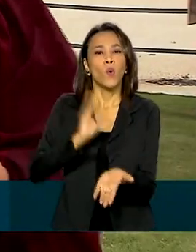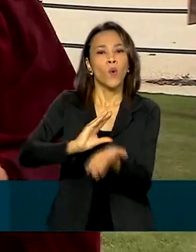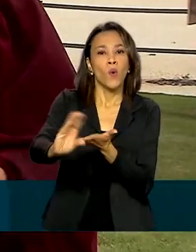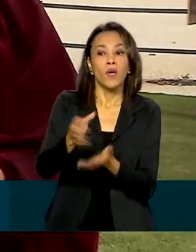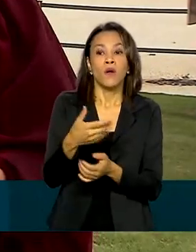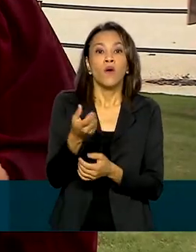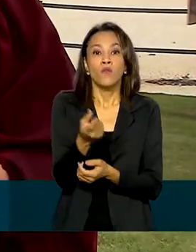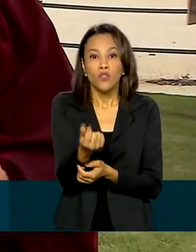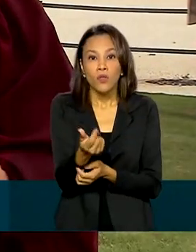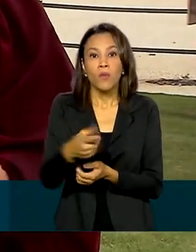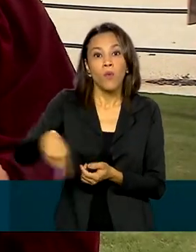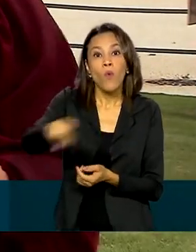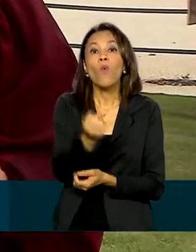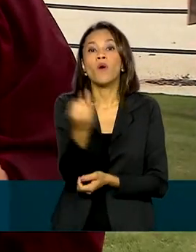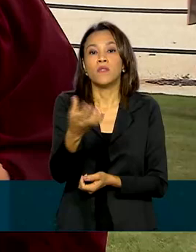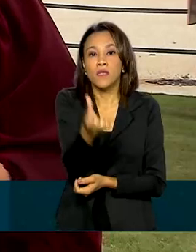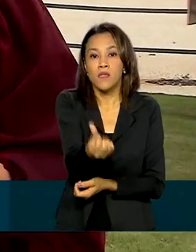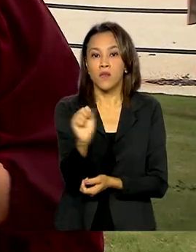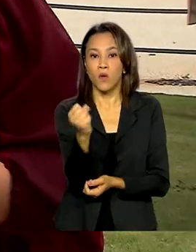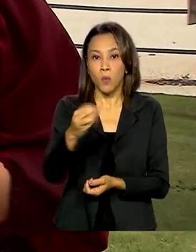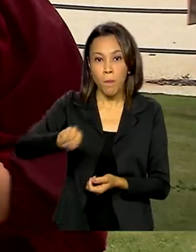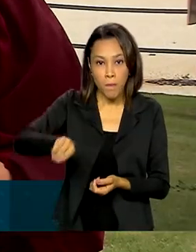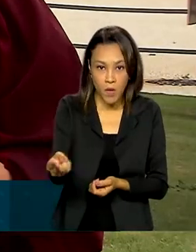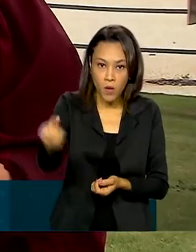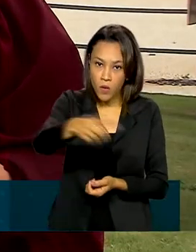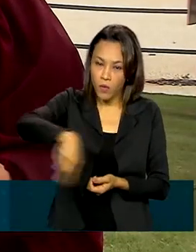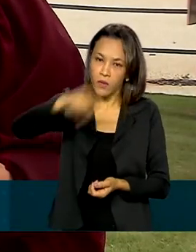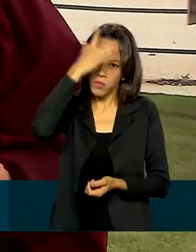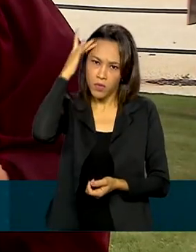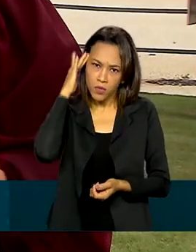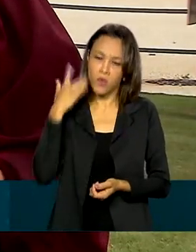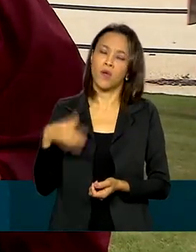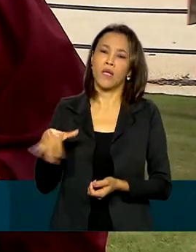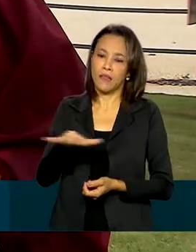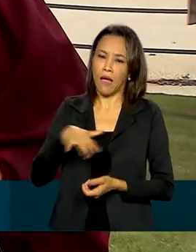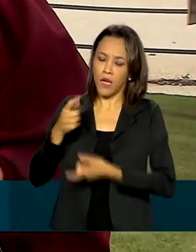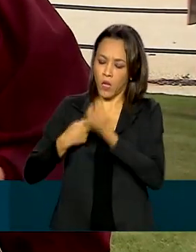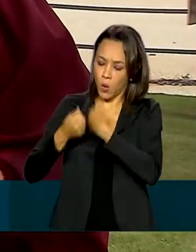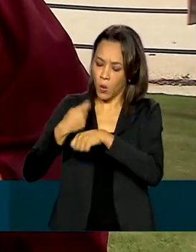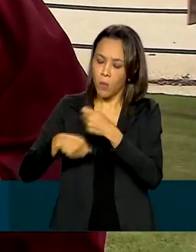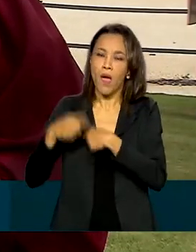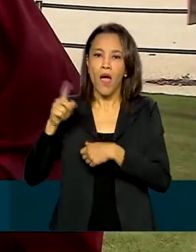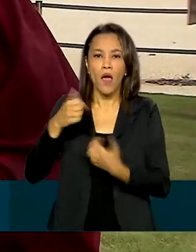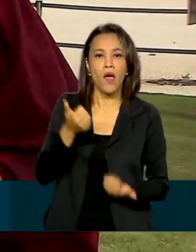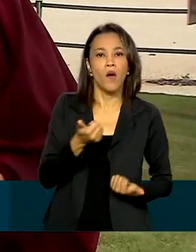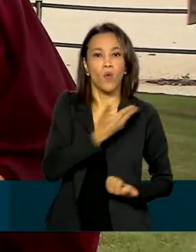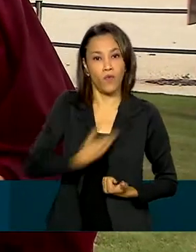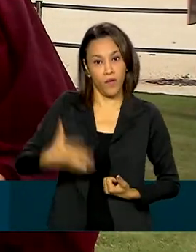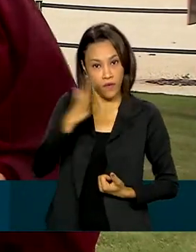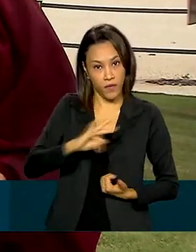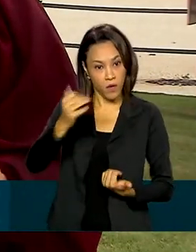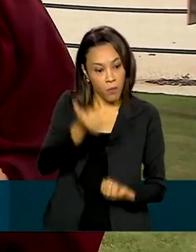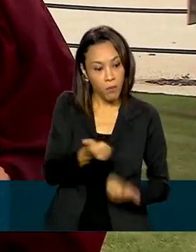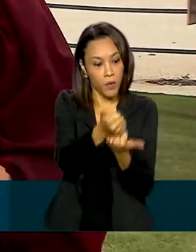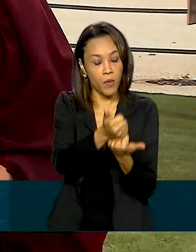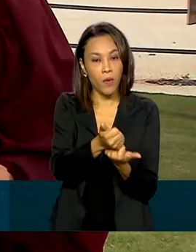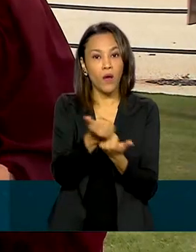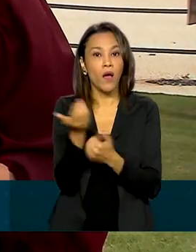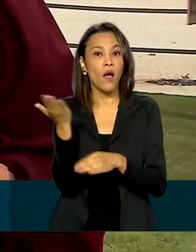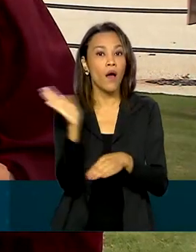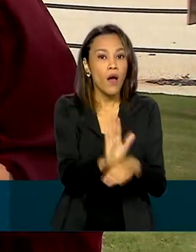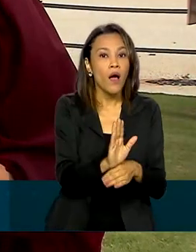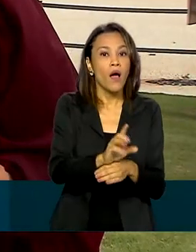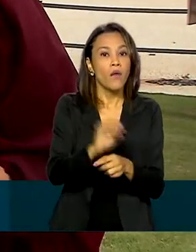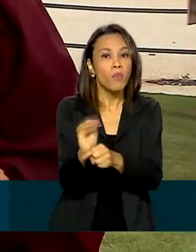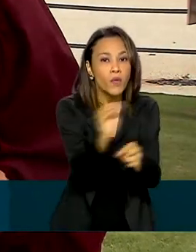brasileiros. De acordo com a área econômica, a agilidade do governo federal na proteção aos mais vulneráveis conseguiu